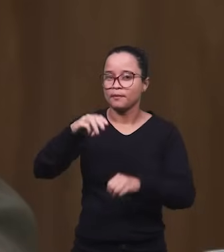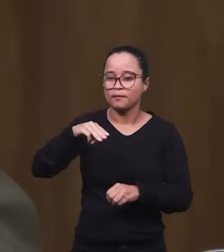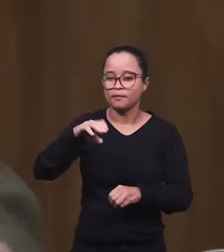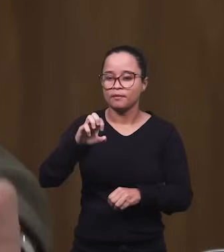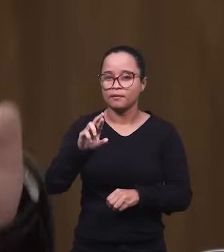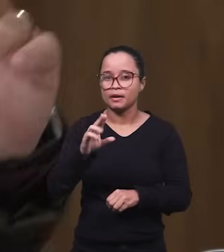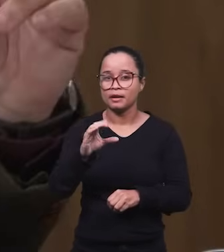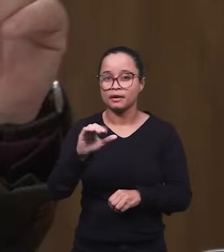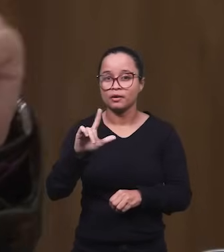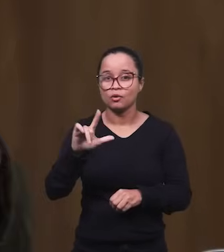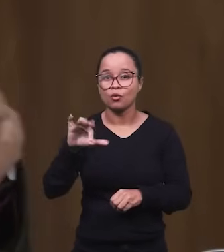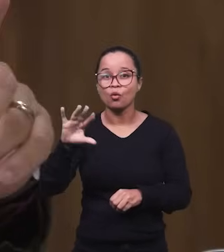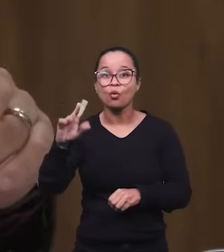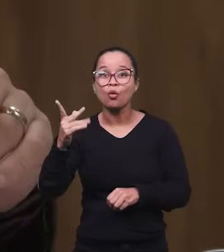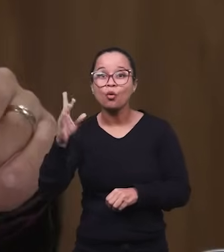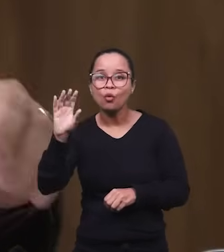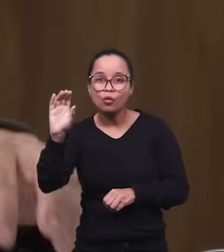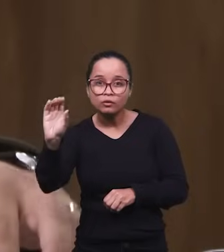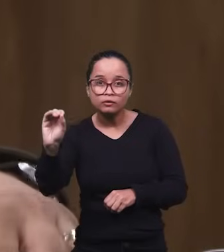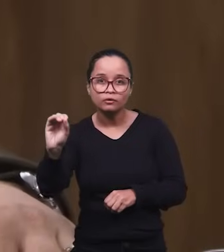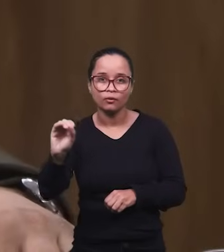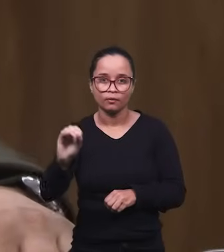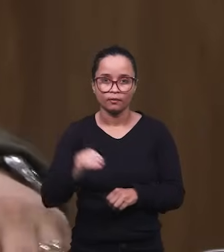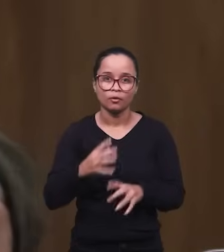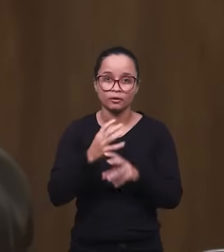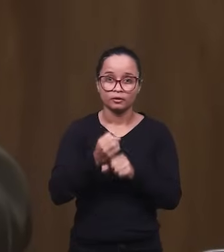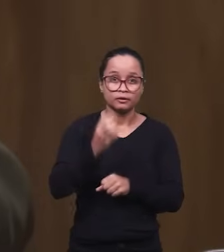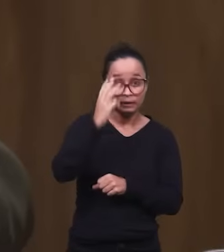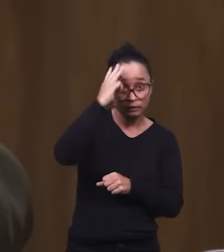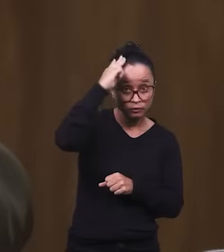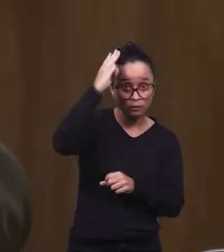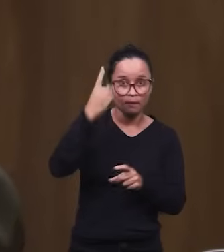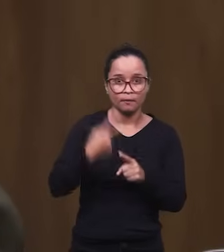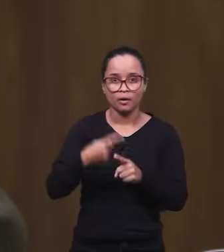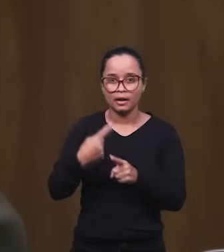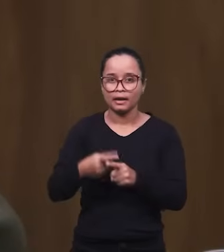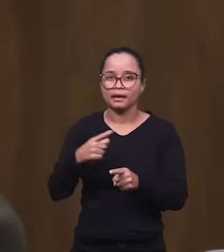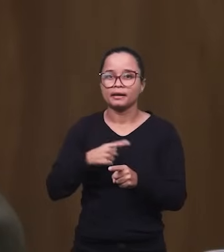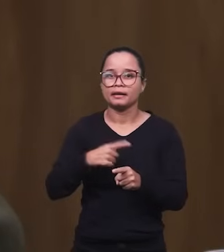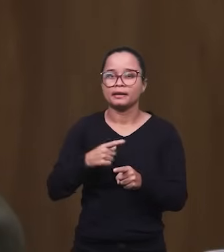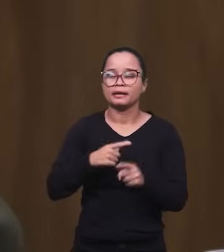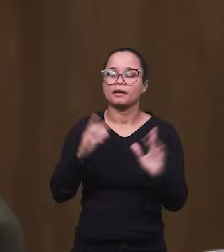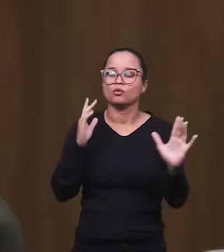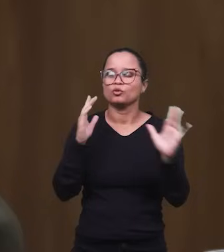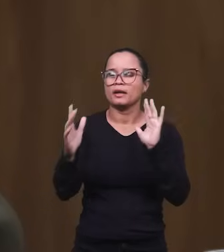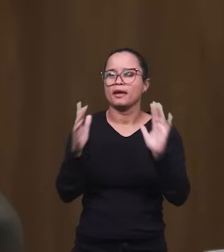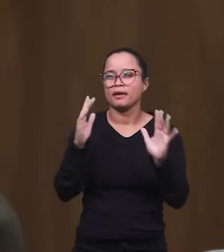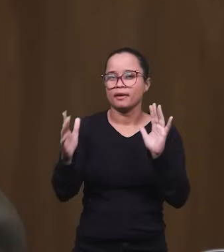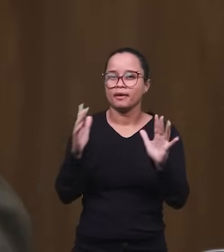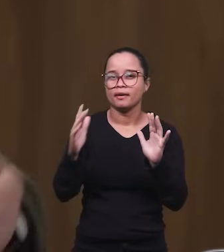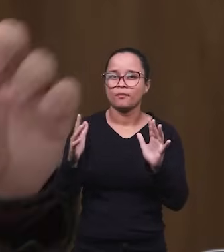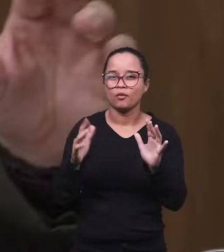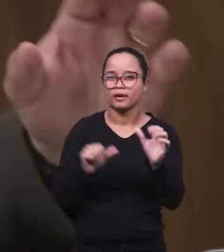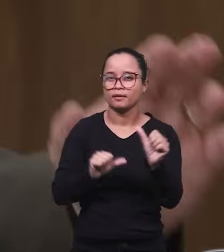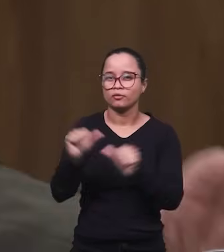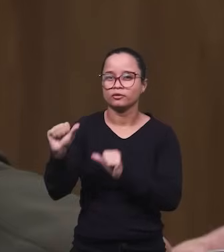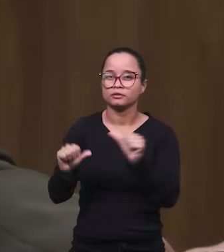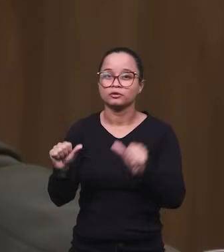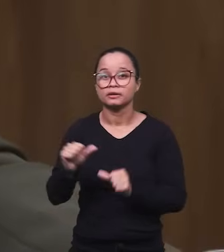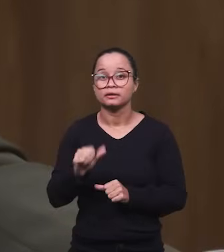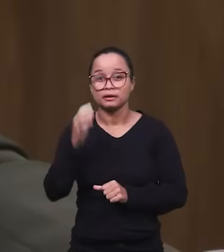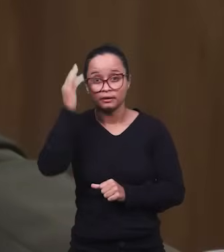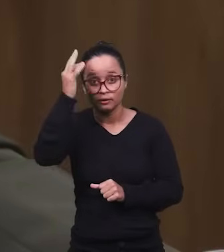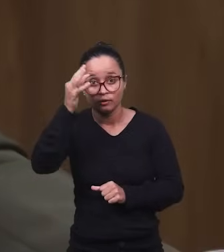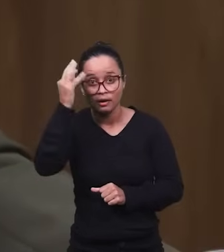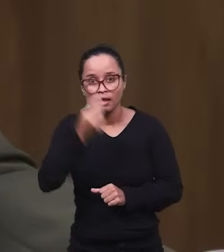Newton. Não achava corretamente. Por quê? Ele sofria com a dilatação do tempo. Quando a gente usa as teorias de